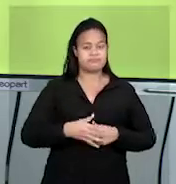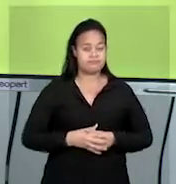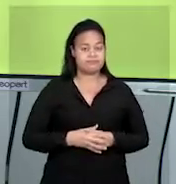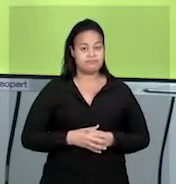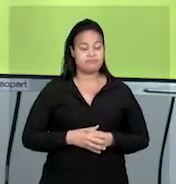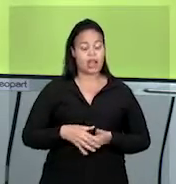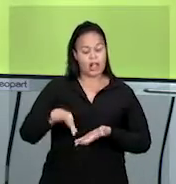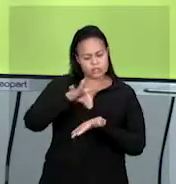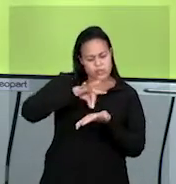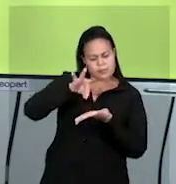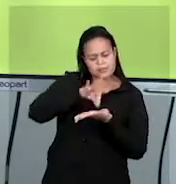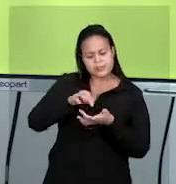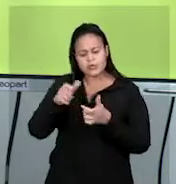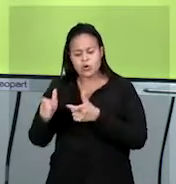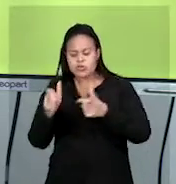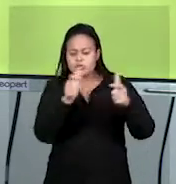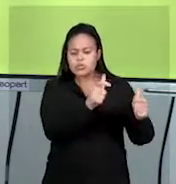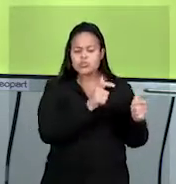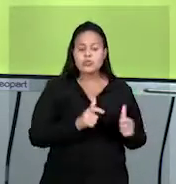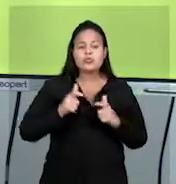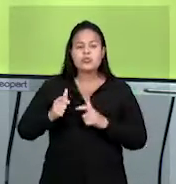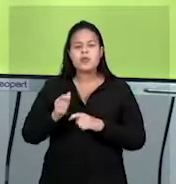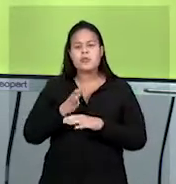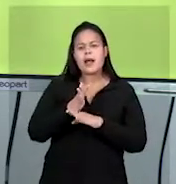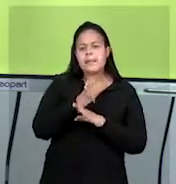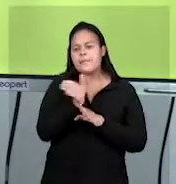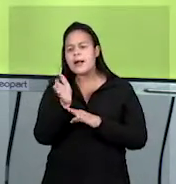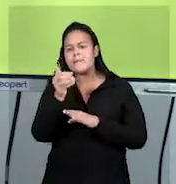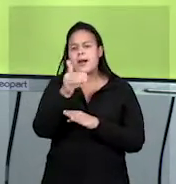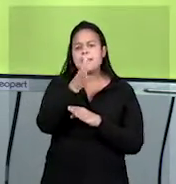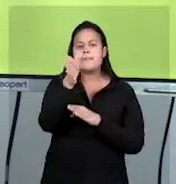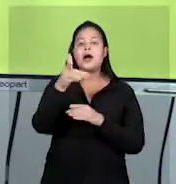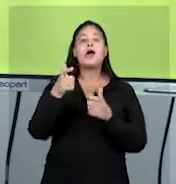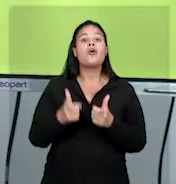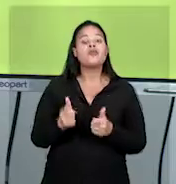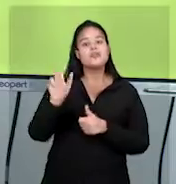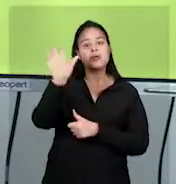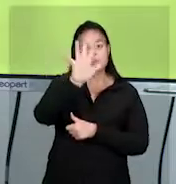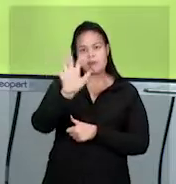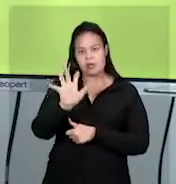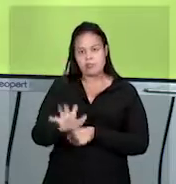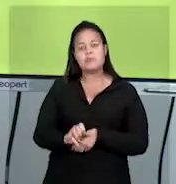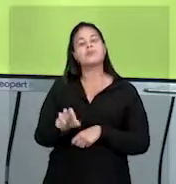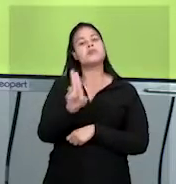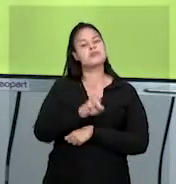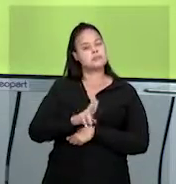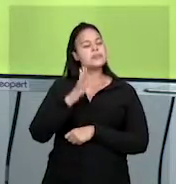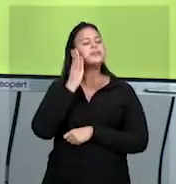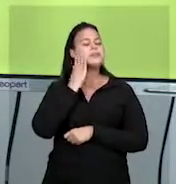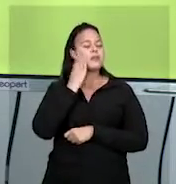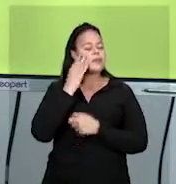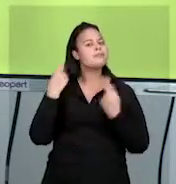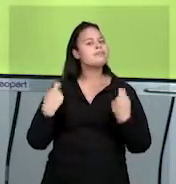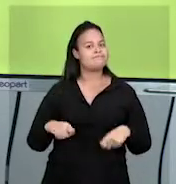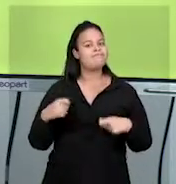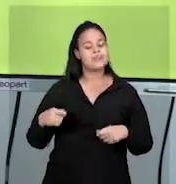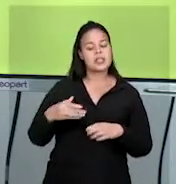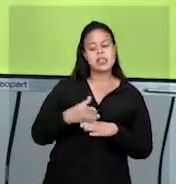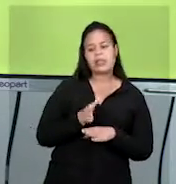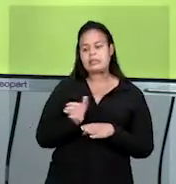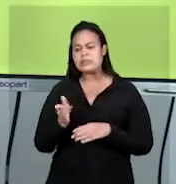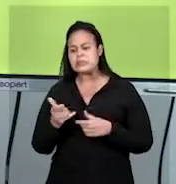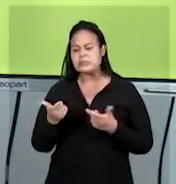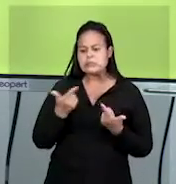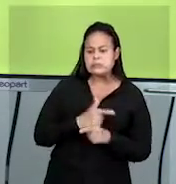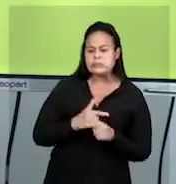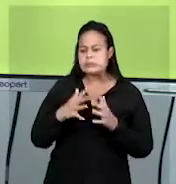o GPS vai te indicar. E ele vai te indicar onde? Em uma base cartográfica, em um mapa. E aí você tem que saber se guiar ali. E às vezes tem gente que não